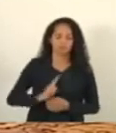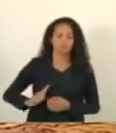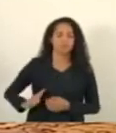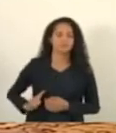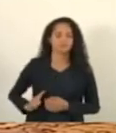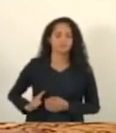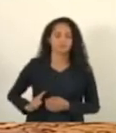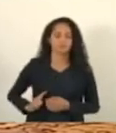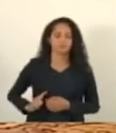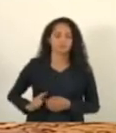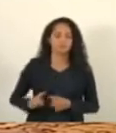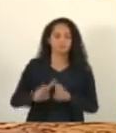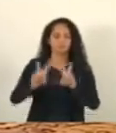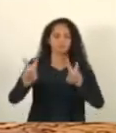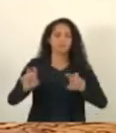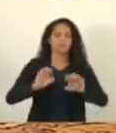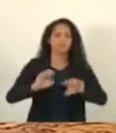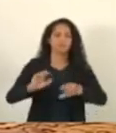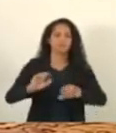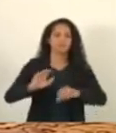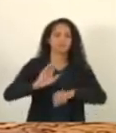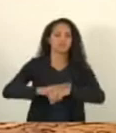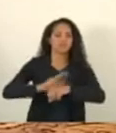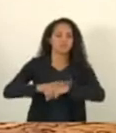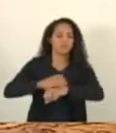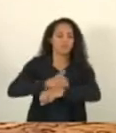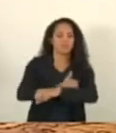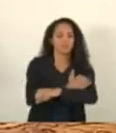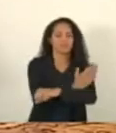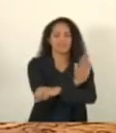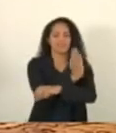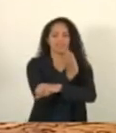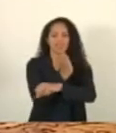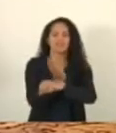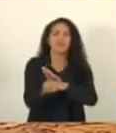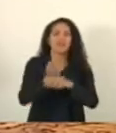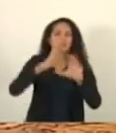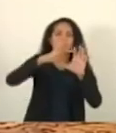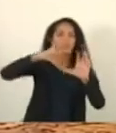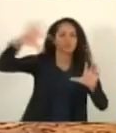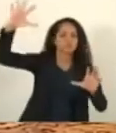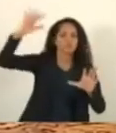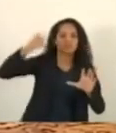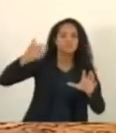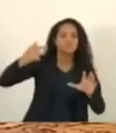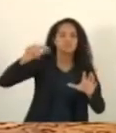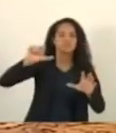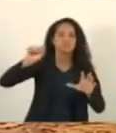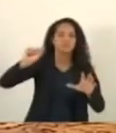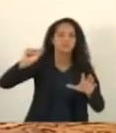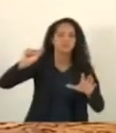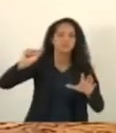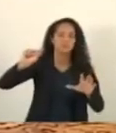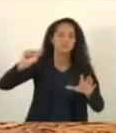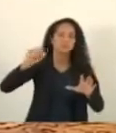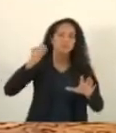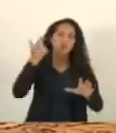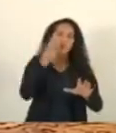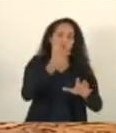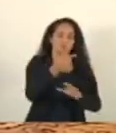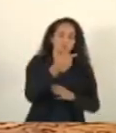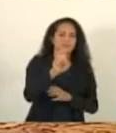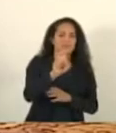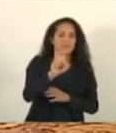tempo integral em praticamente o estado todo para alcançar esses jovens, esses adolescentes e essas crianças.